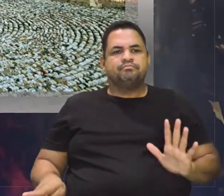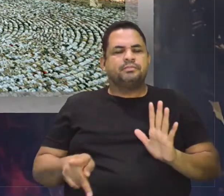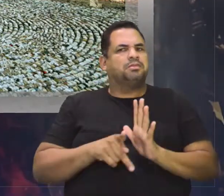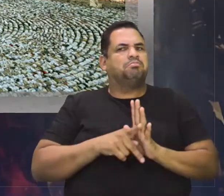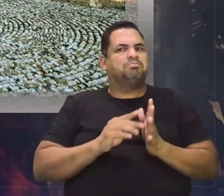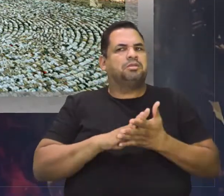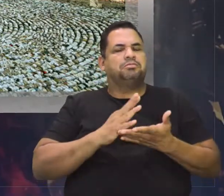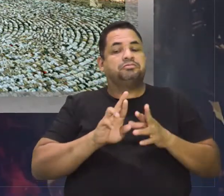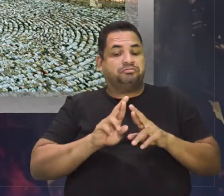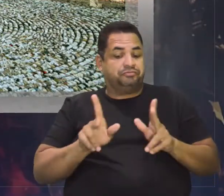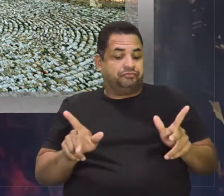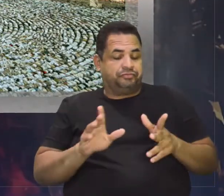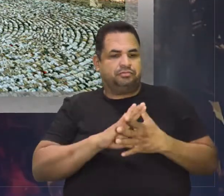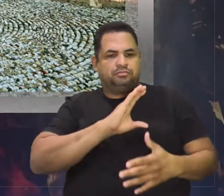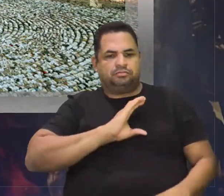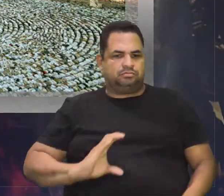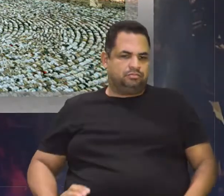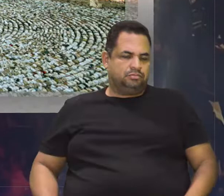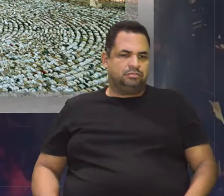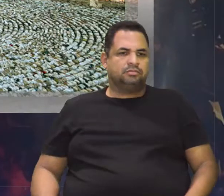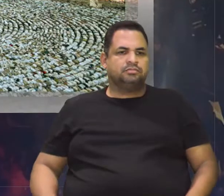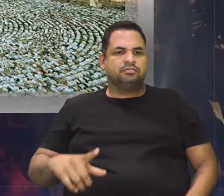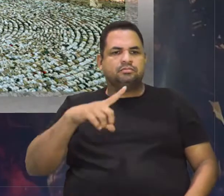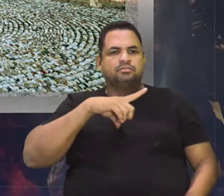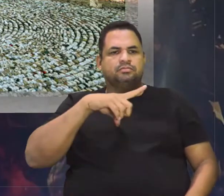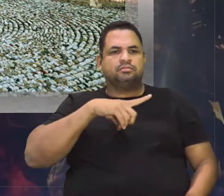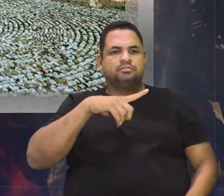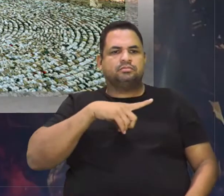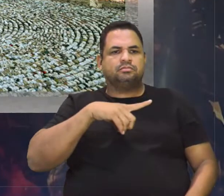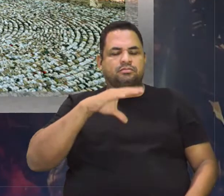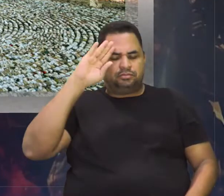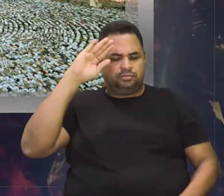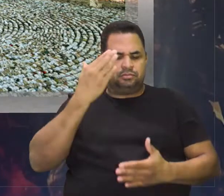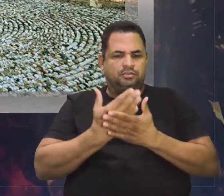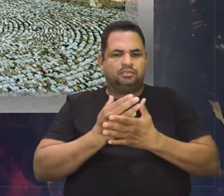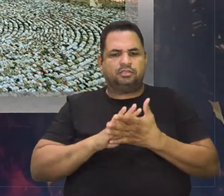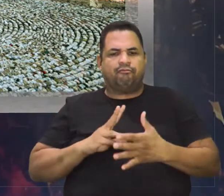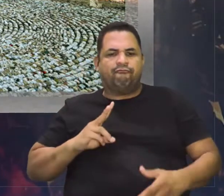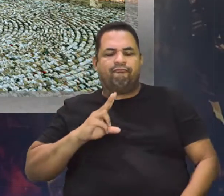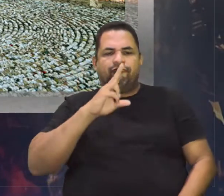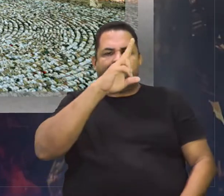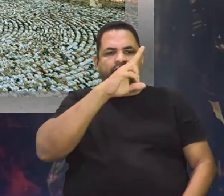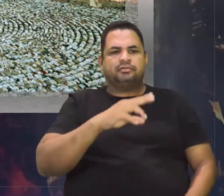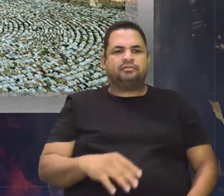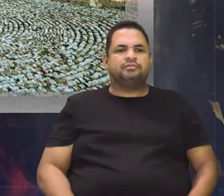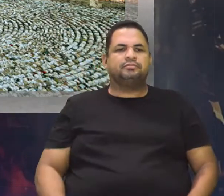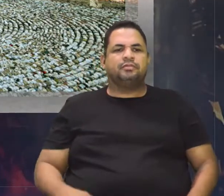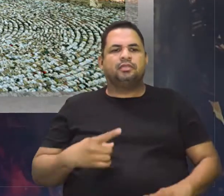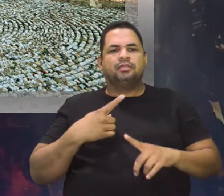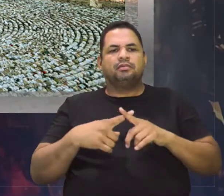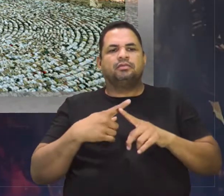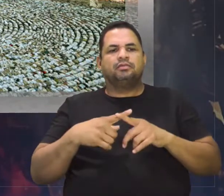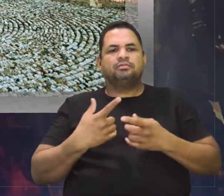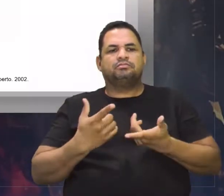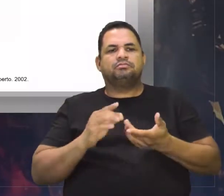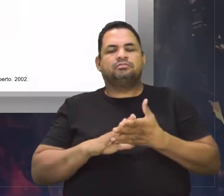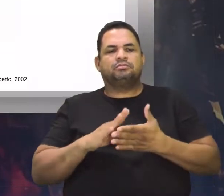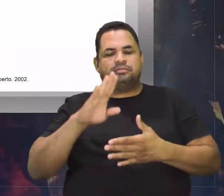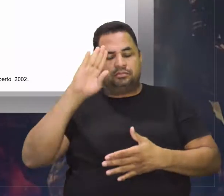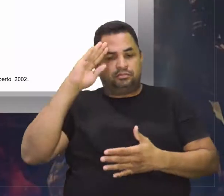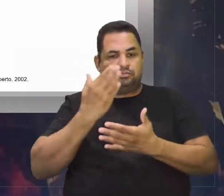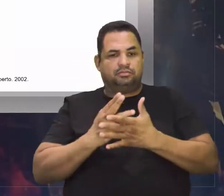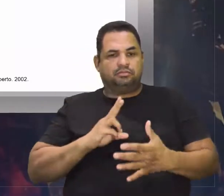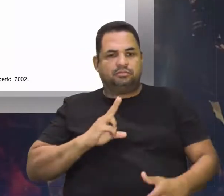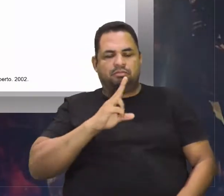cristianismo que nós seguimos. Ele tem uma crença muito forte. O que eles acreditam é muito forte. E nós vamos